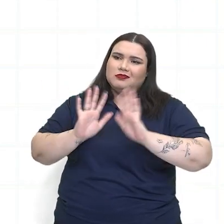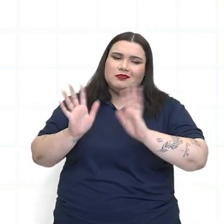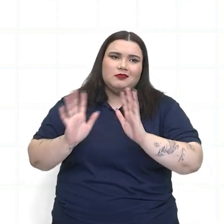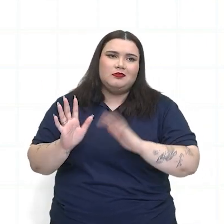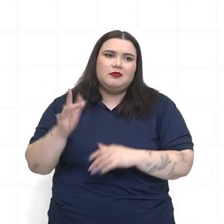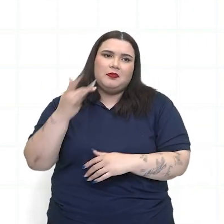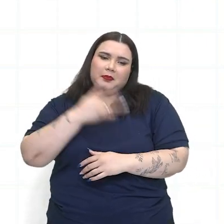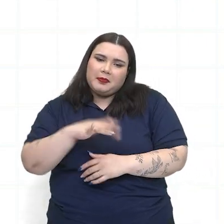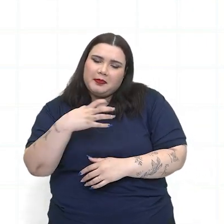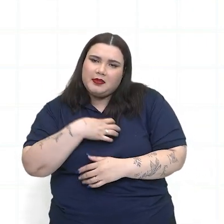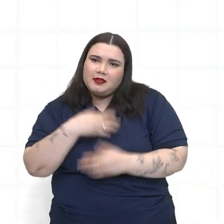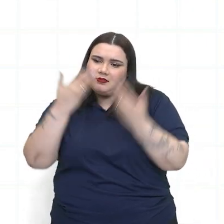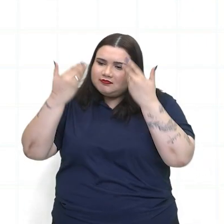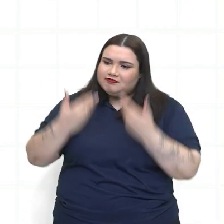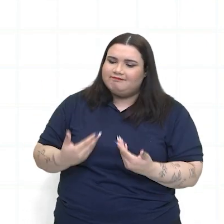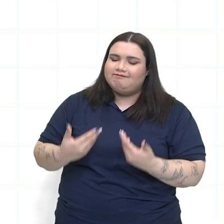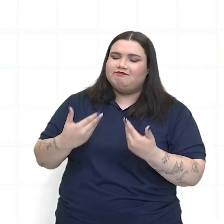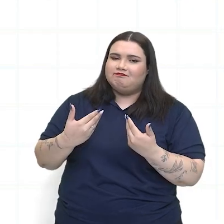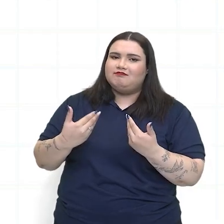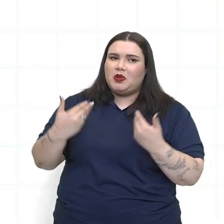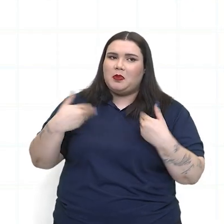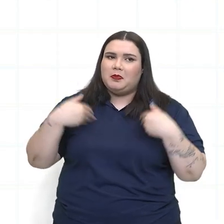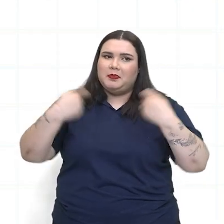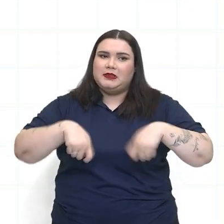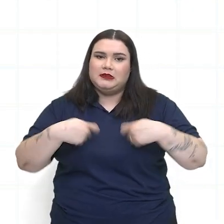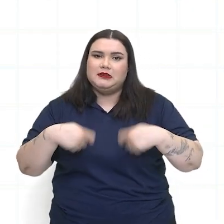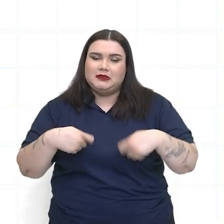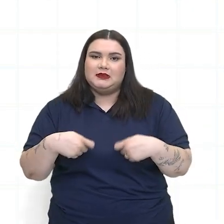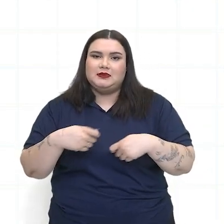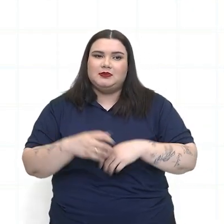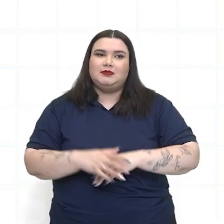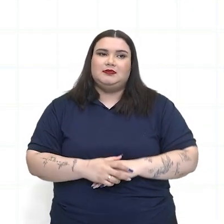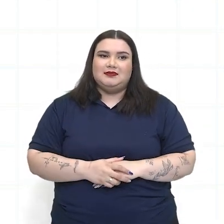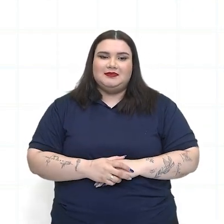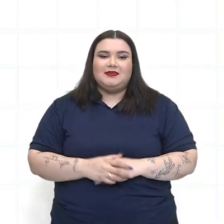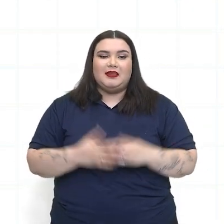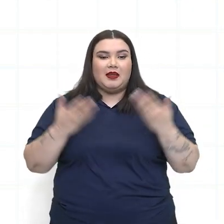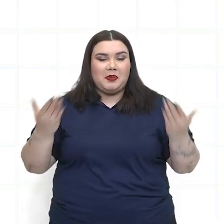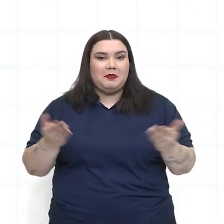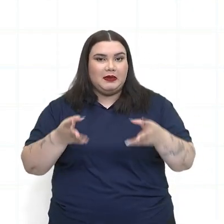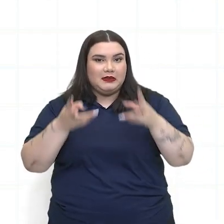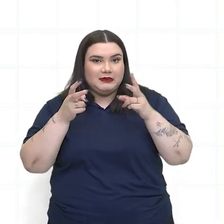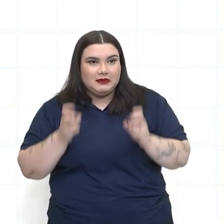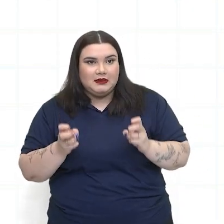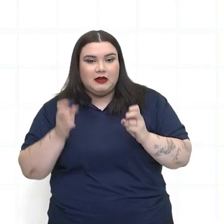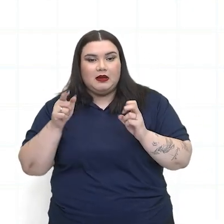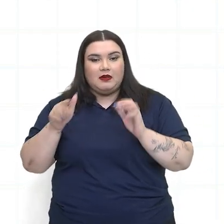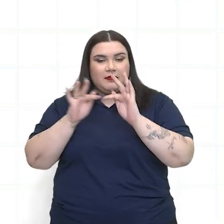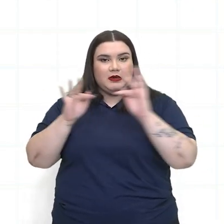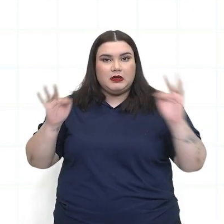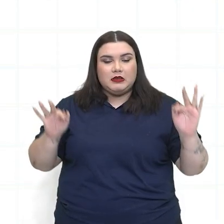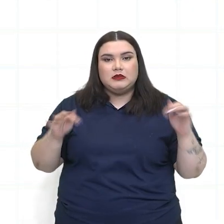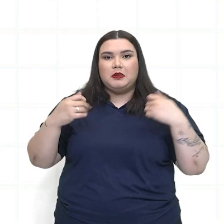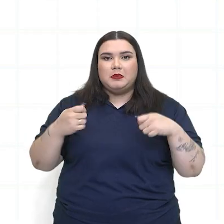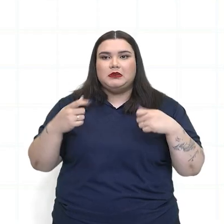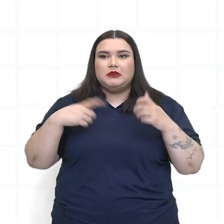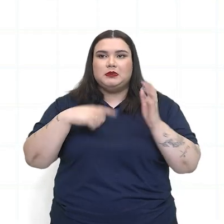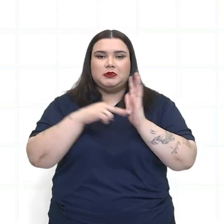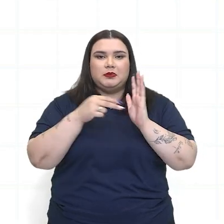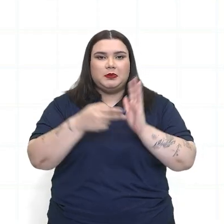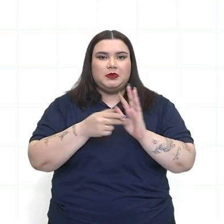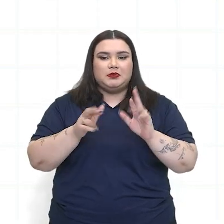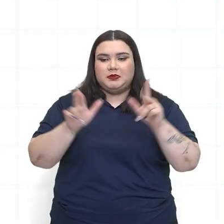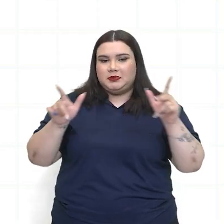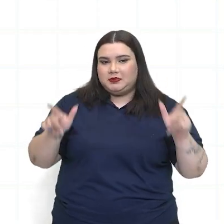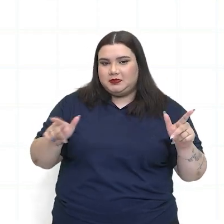não. Tenha pena de mim. Eu mereço ganhar isso. Veja, então, que a colocação correta da vírgula produziu um